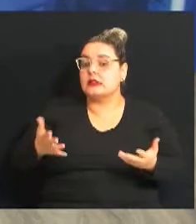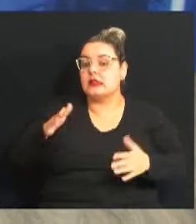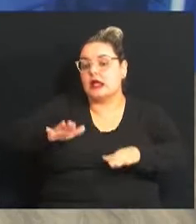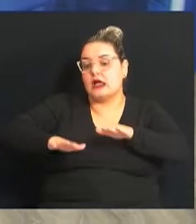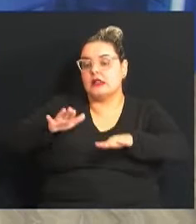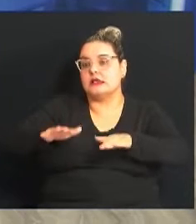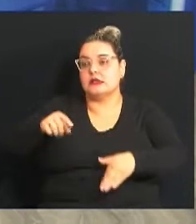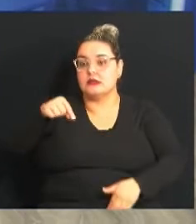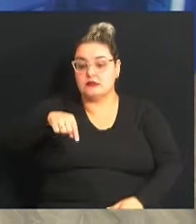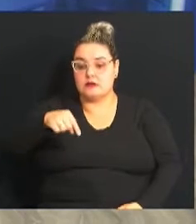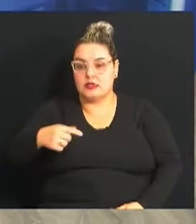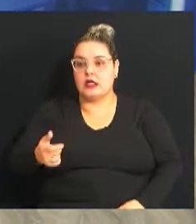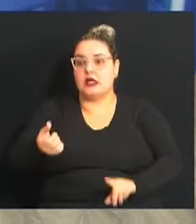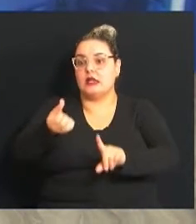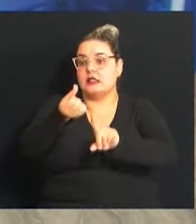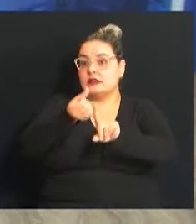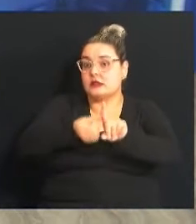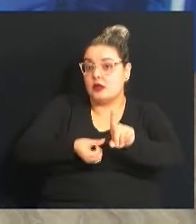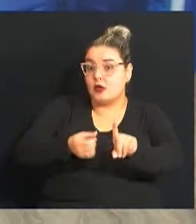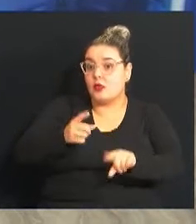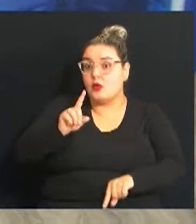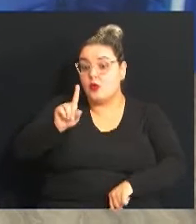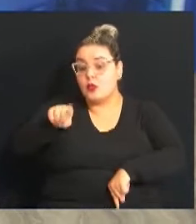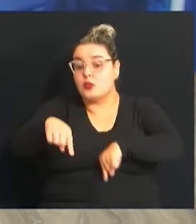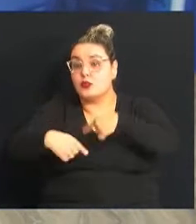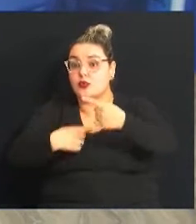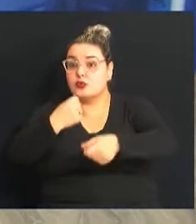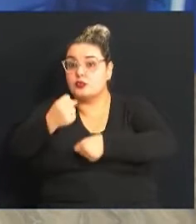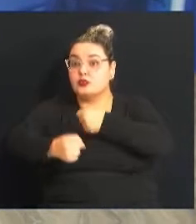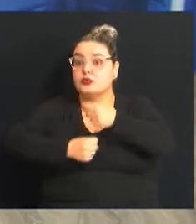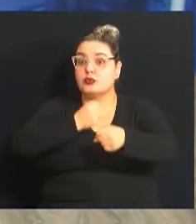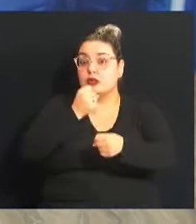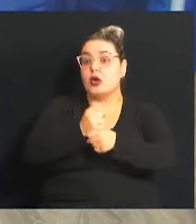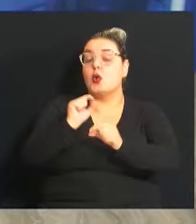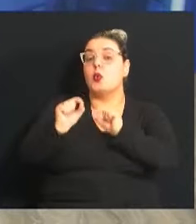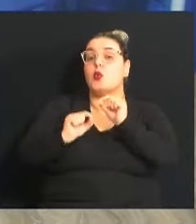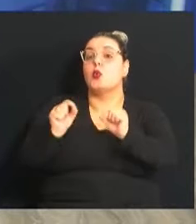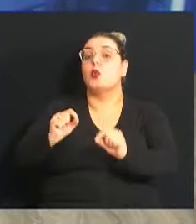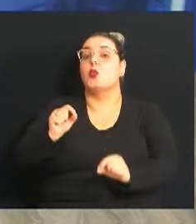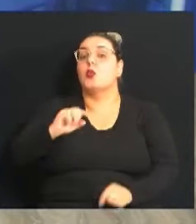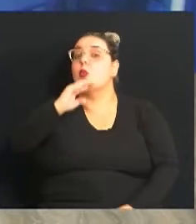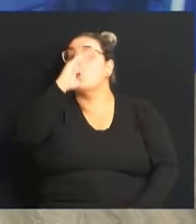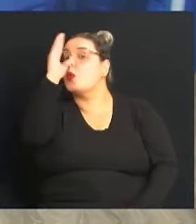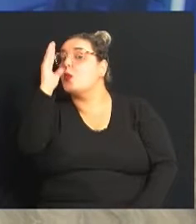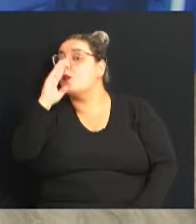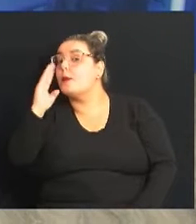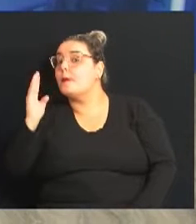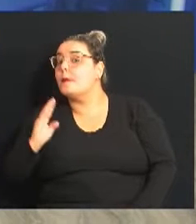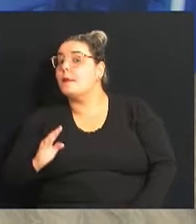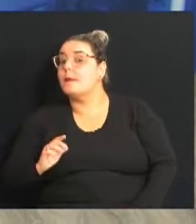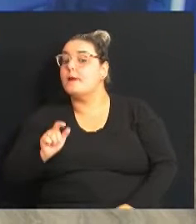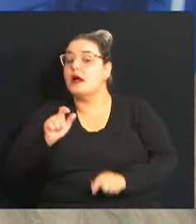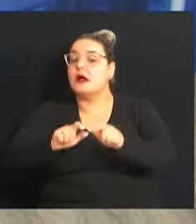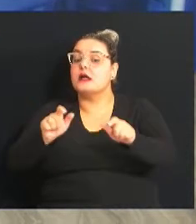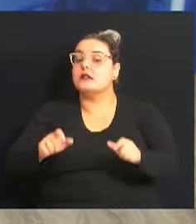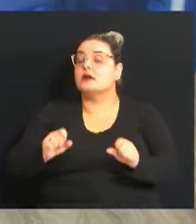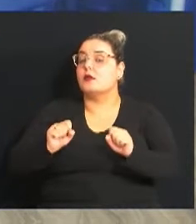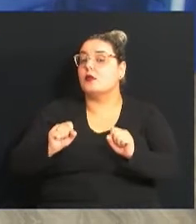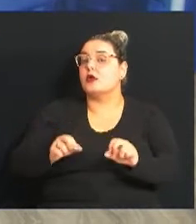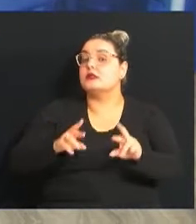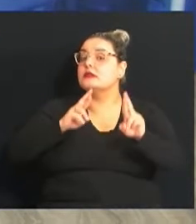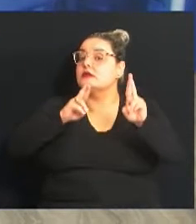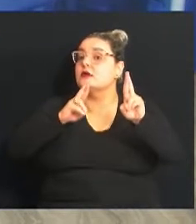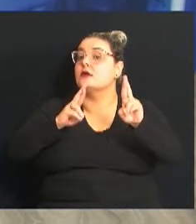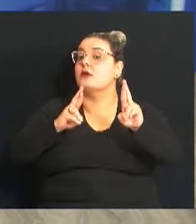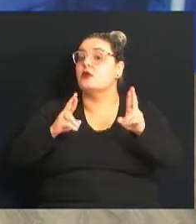esse semestre ou para o próximo ano? O que o brasileiro pode estar esperando aí, de acordo com o que estamos